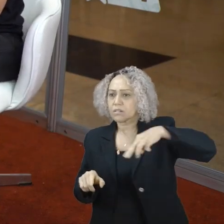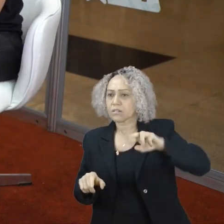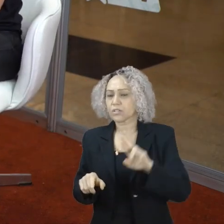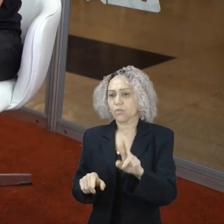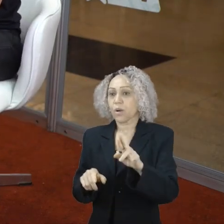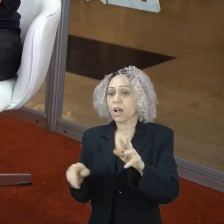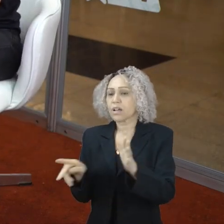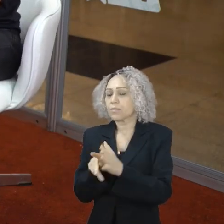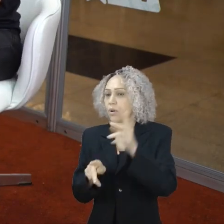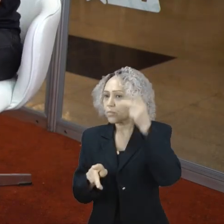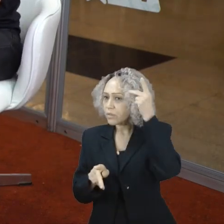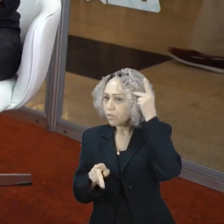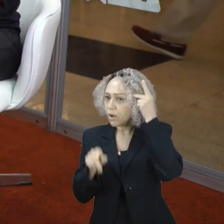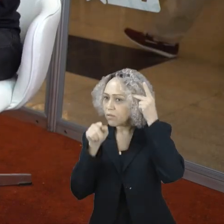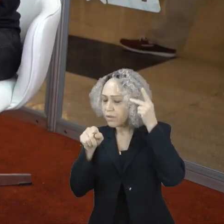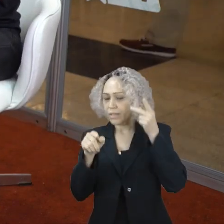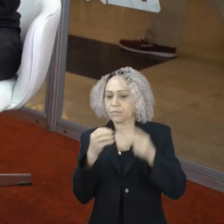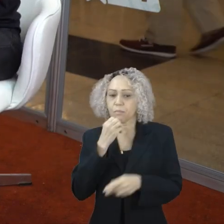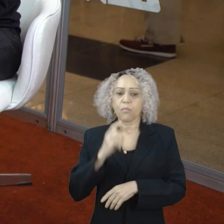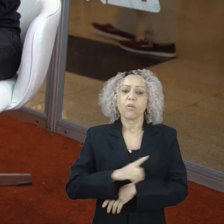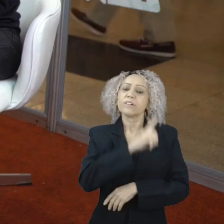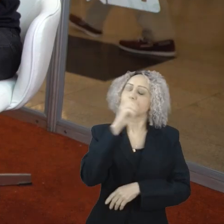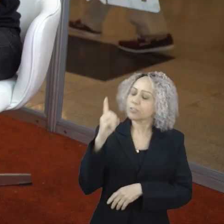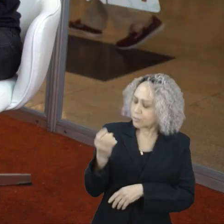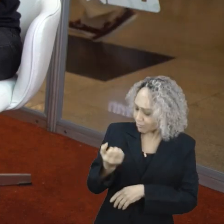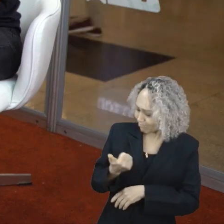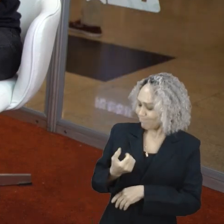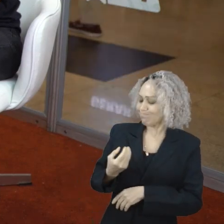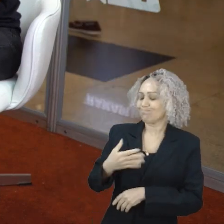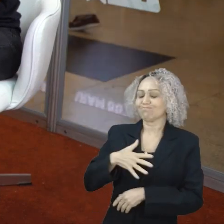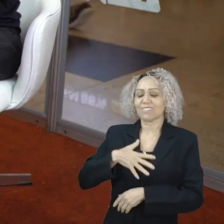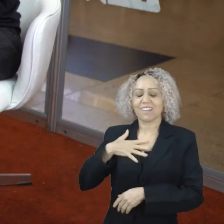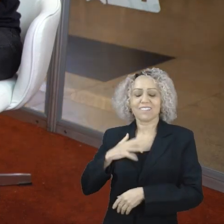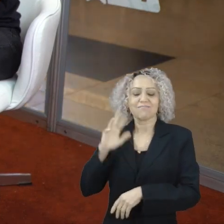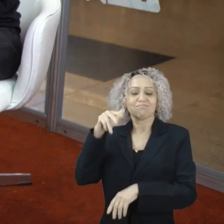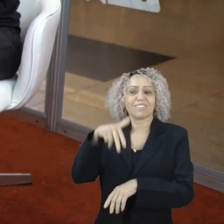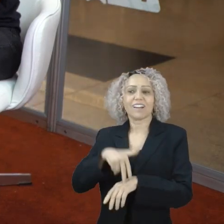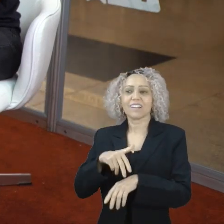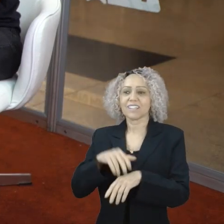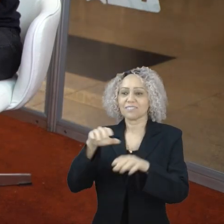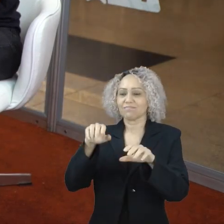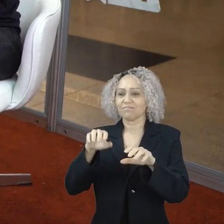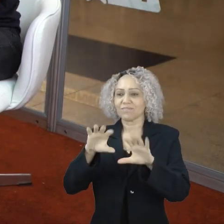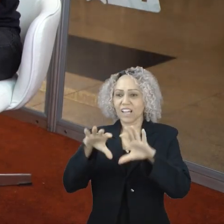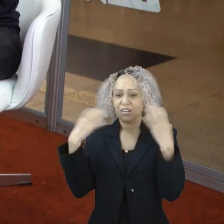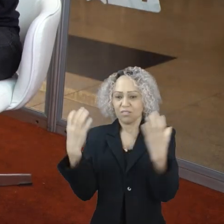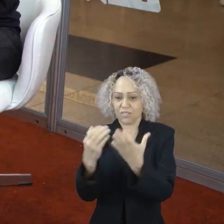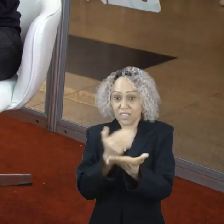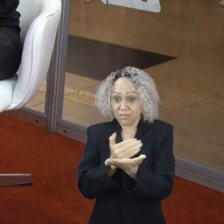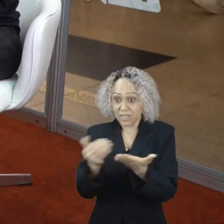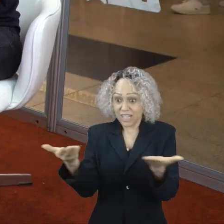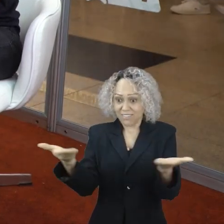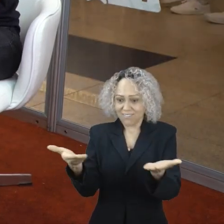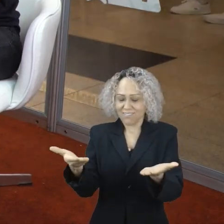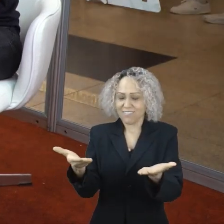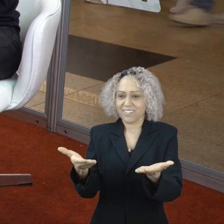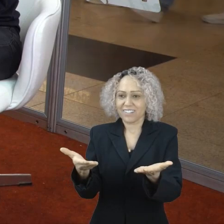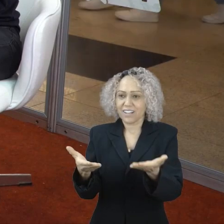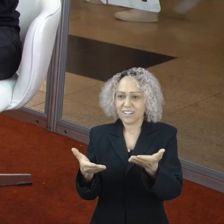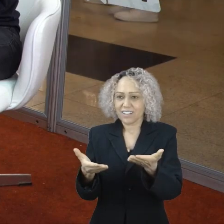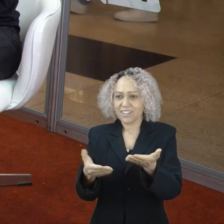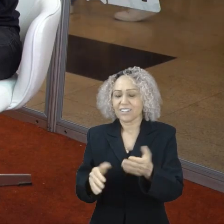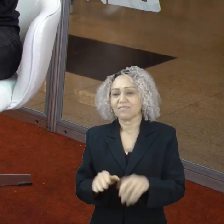deputado. Bom dia, prazer estar aqui. Já me credenciei. A conferência está começando hoje. Vamos ter um